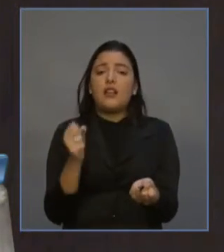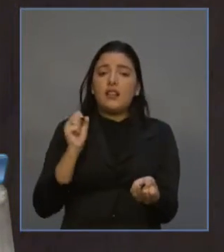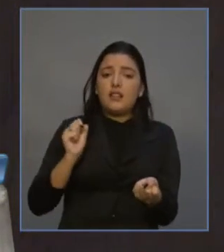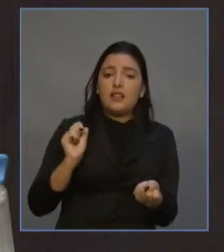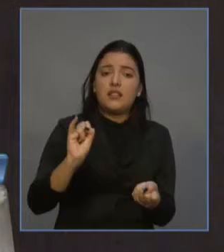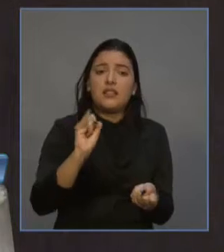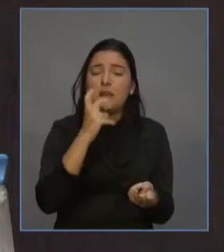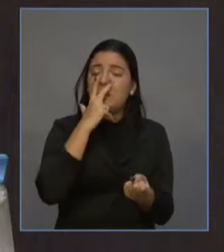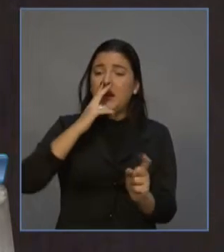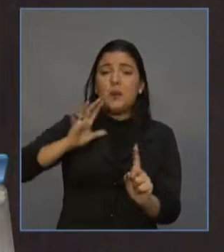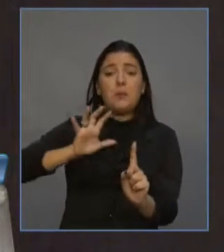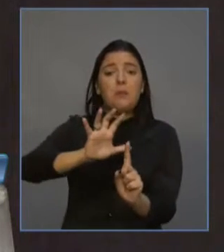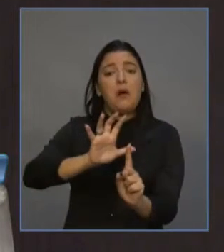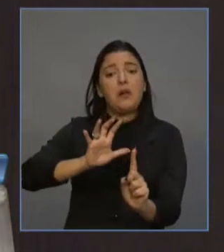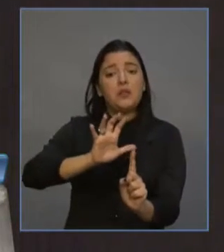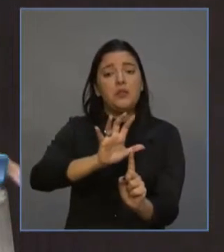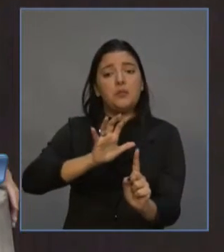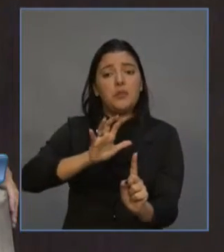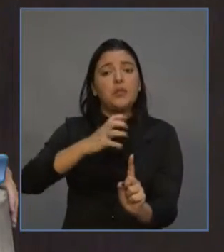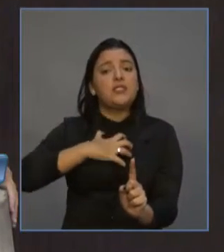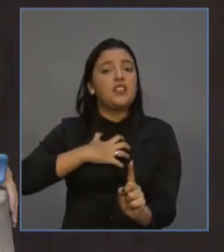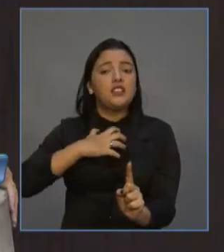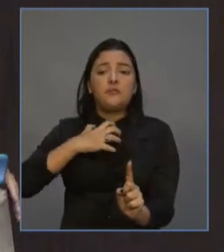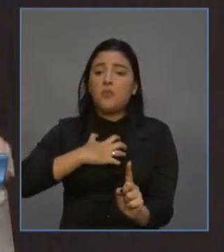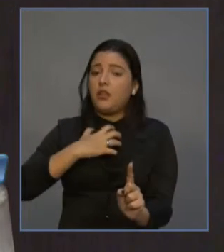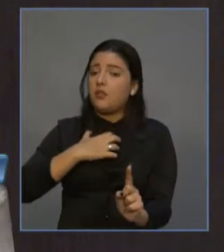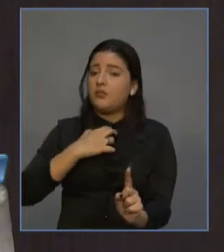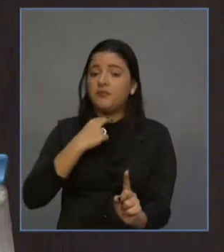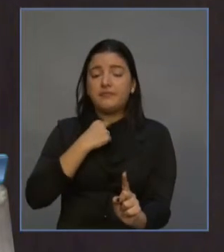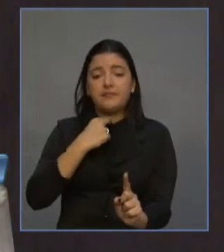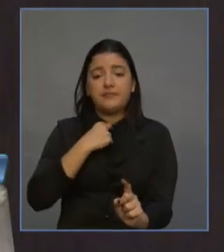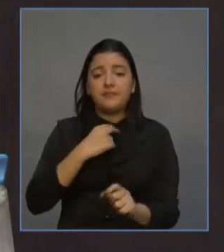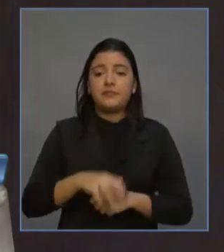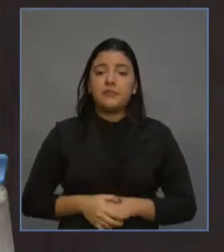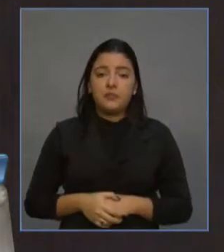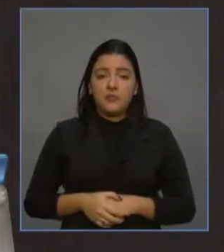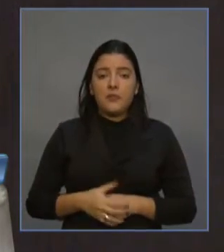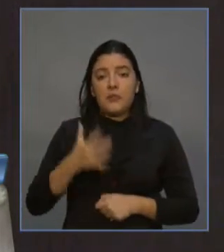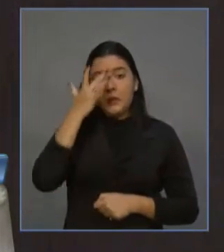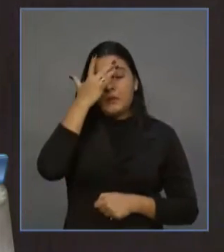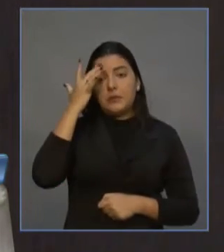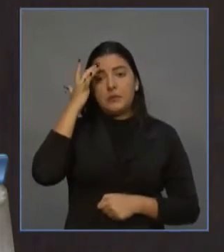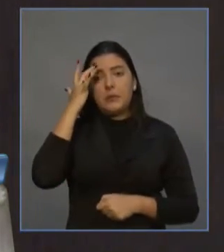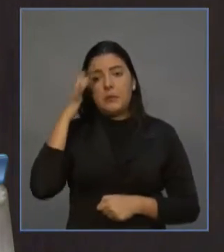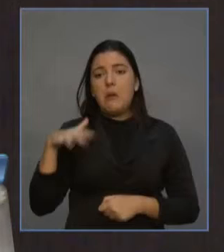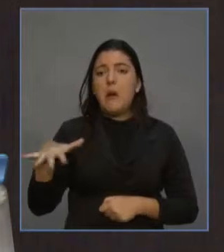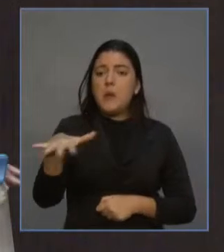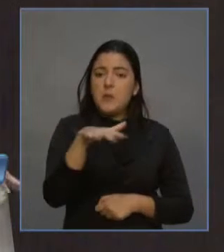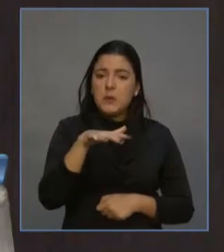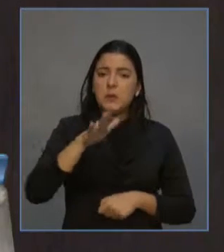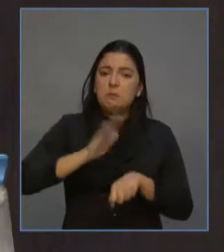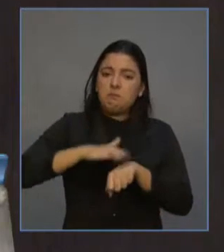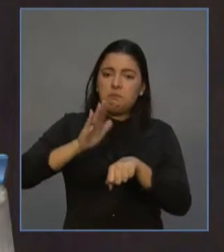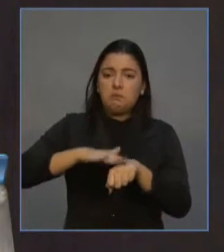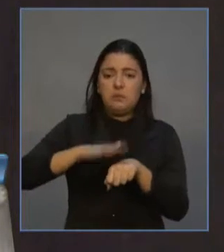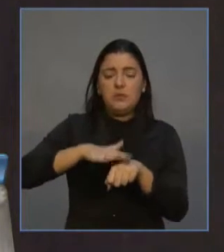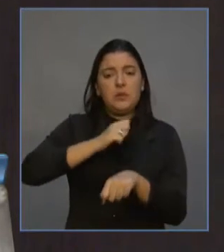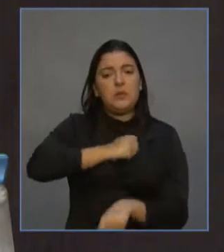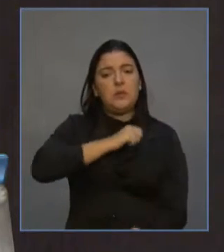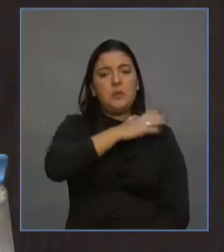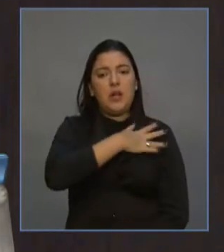uma manipulação desse seu sentimento. Esse populismo autoritário é a coisa mais velha